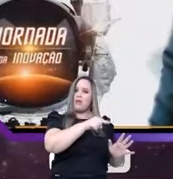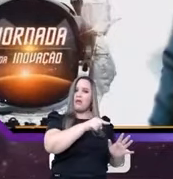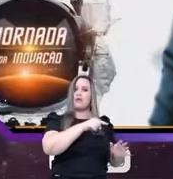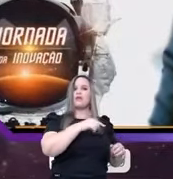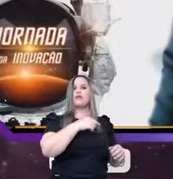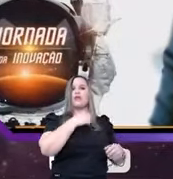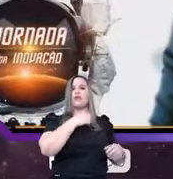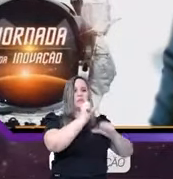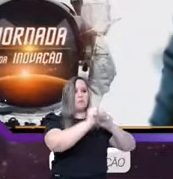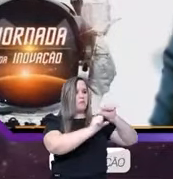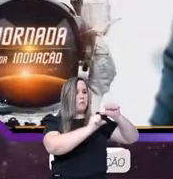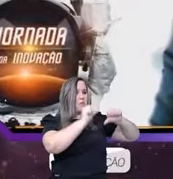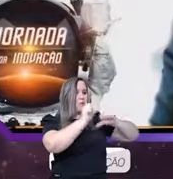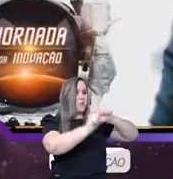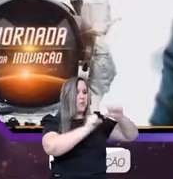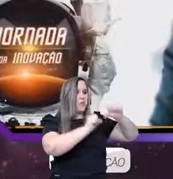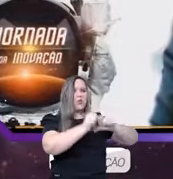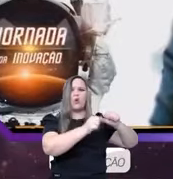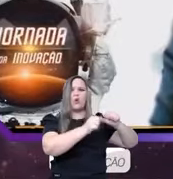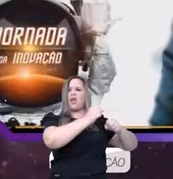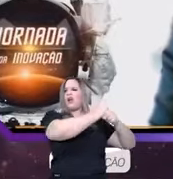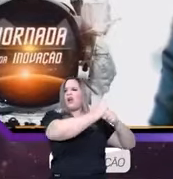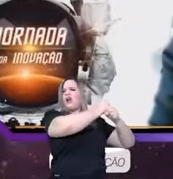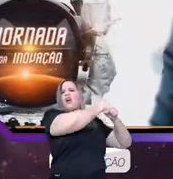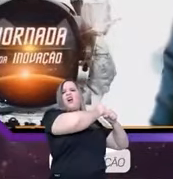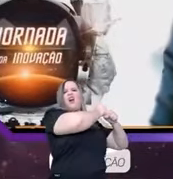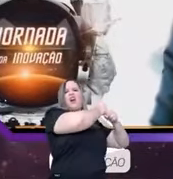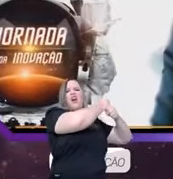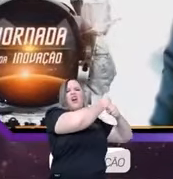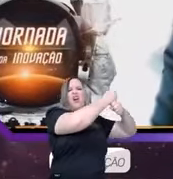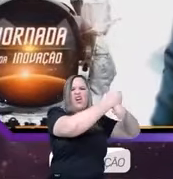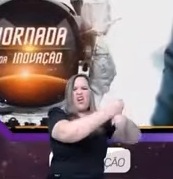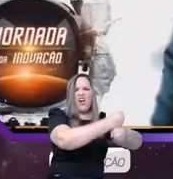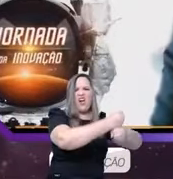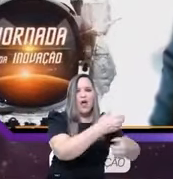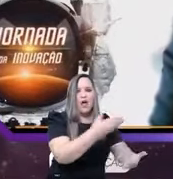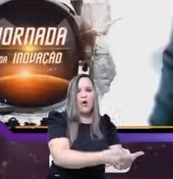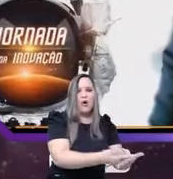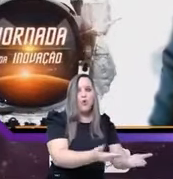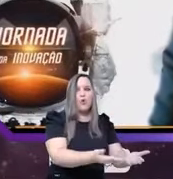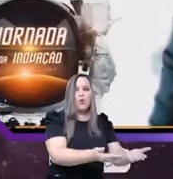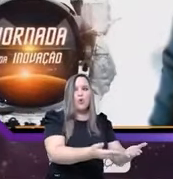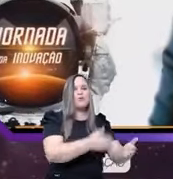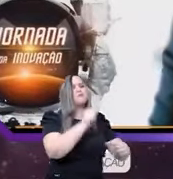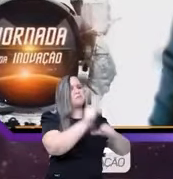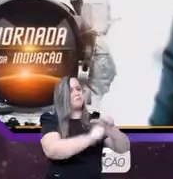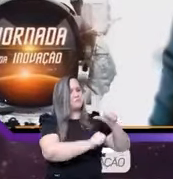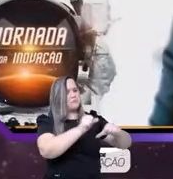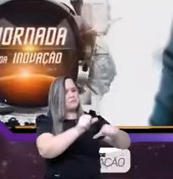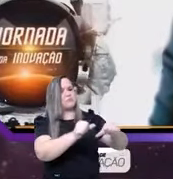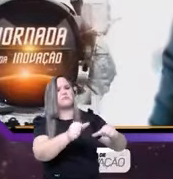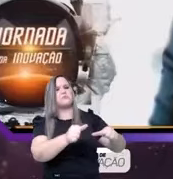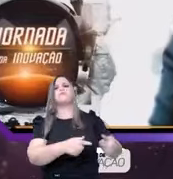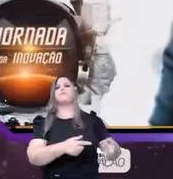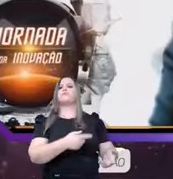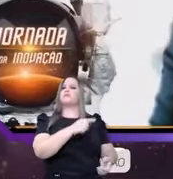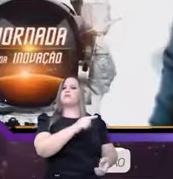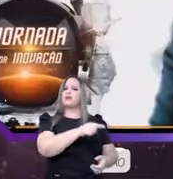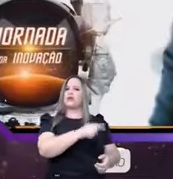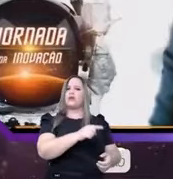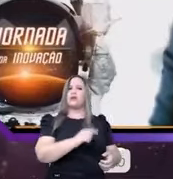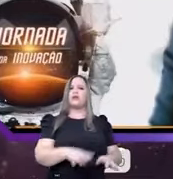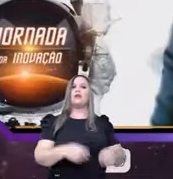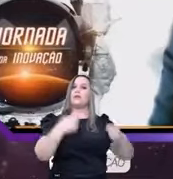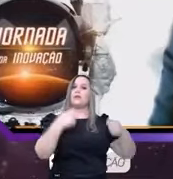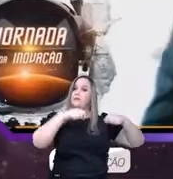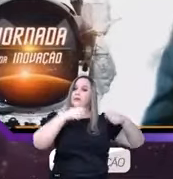anos. Né? A gente tem se exigido do Poder Judiciário que ele se distancie da